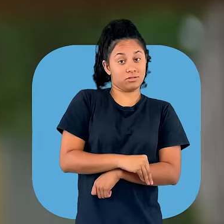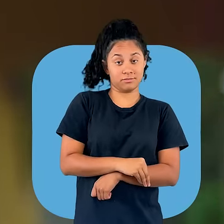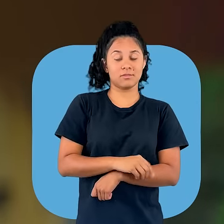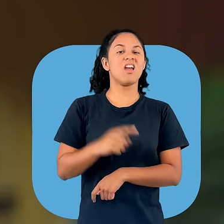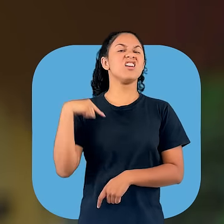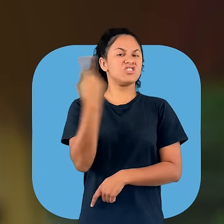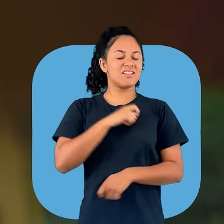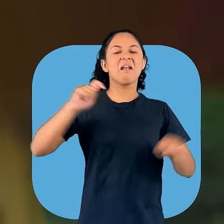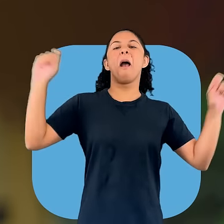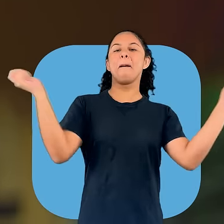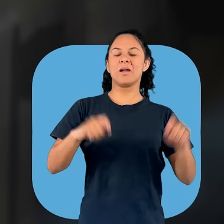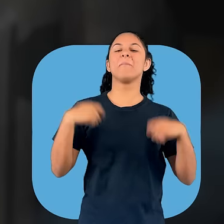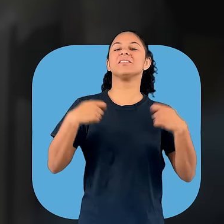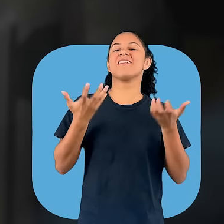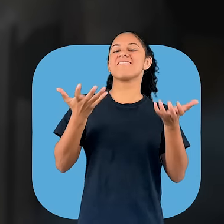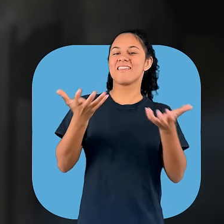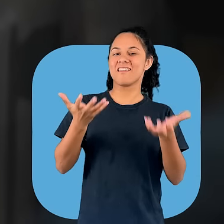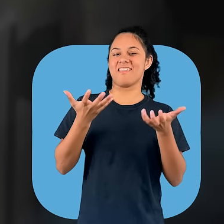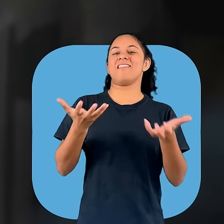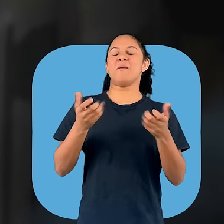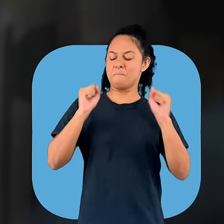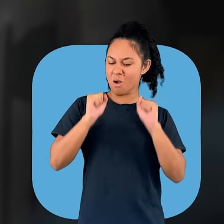desistir. Nós somos capazes. Só basta a gente